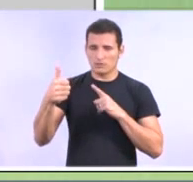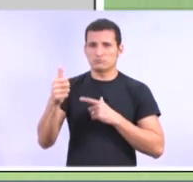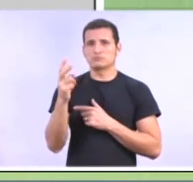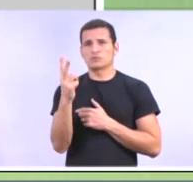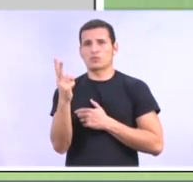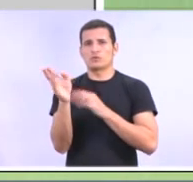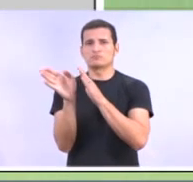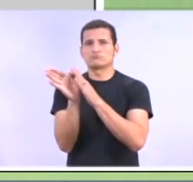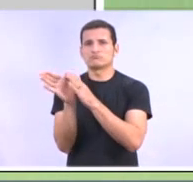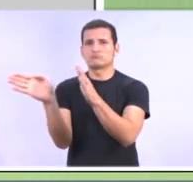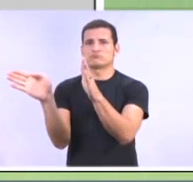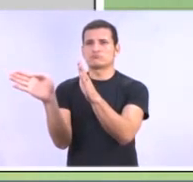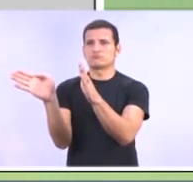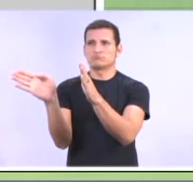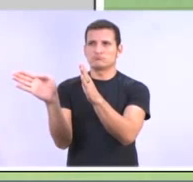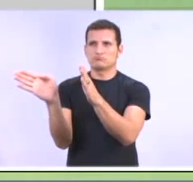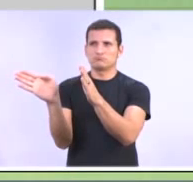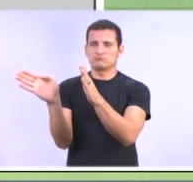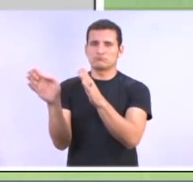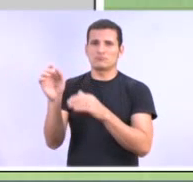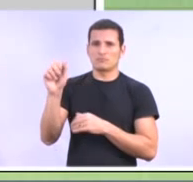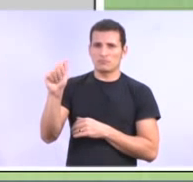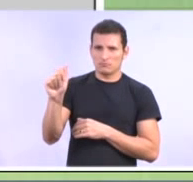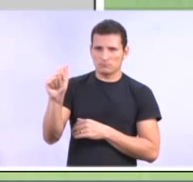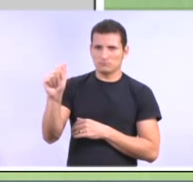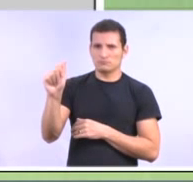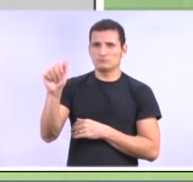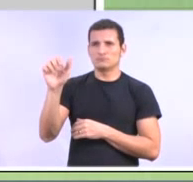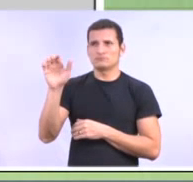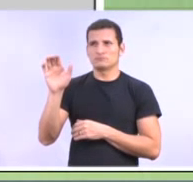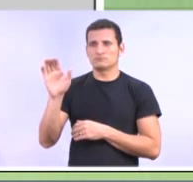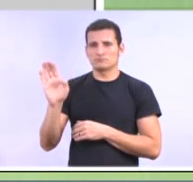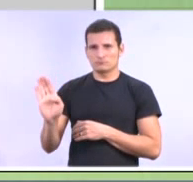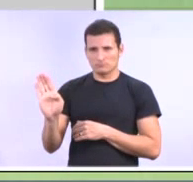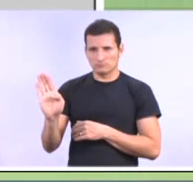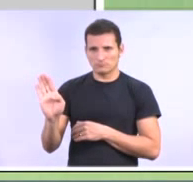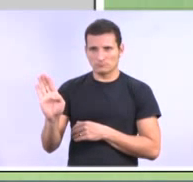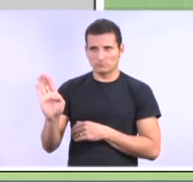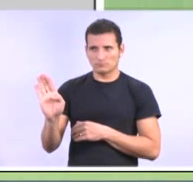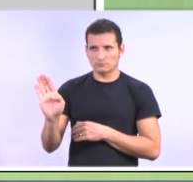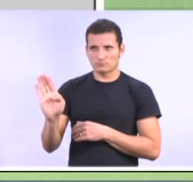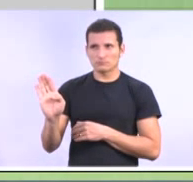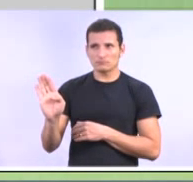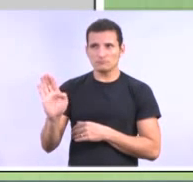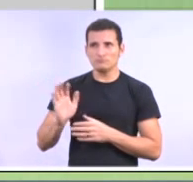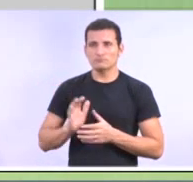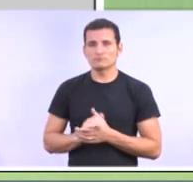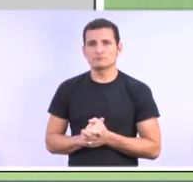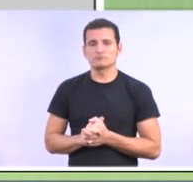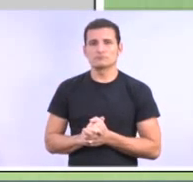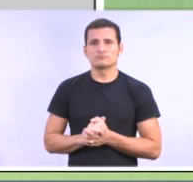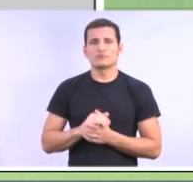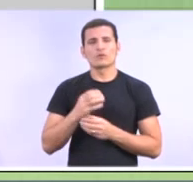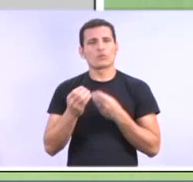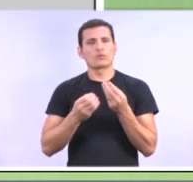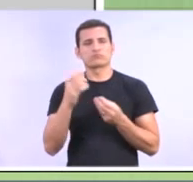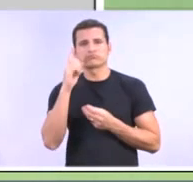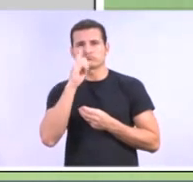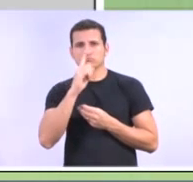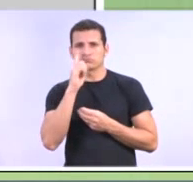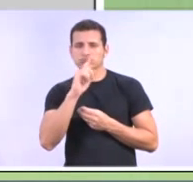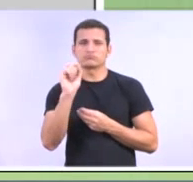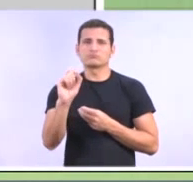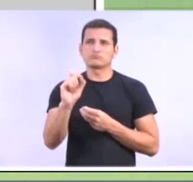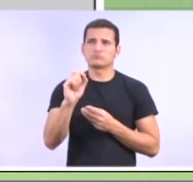Esse caminho vamos chamar de caminho A e um caminho B, correto? A tolerância a falhas é justamente o